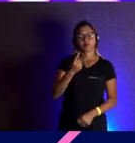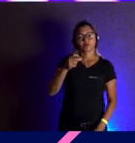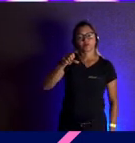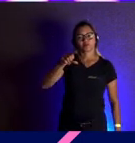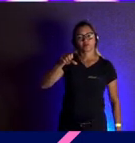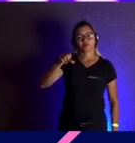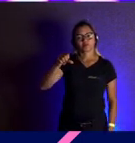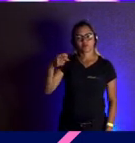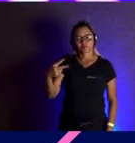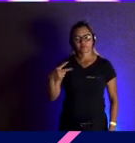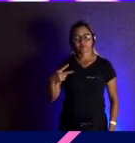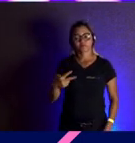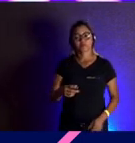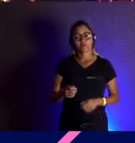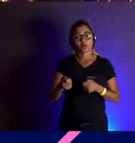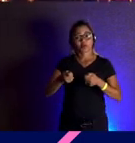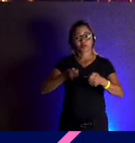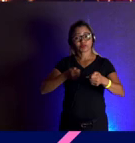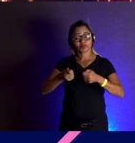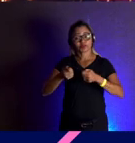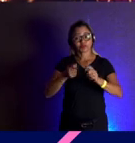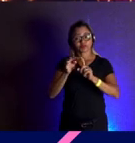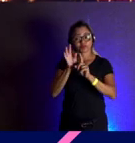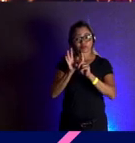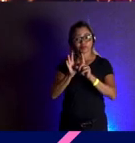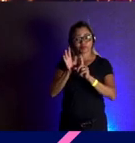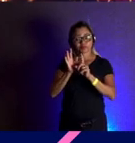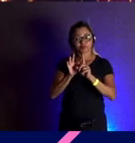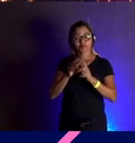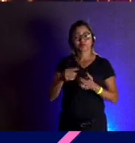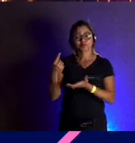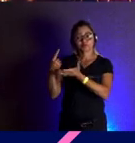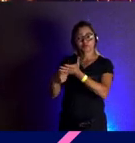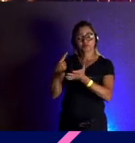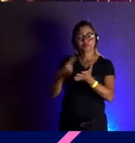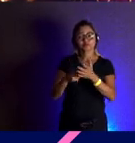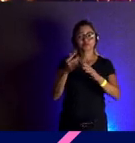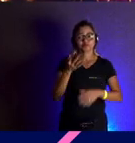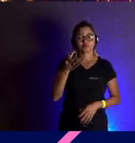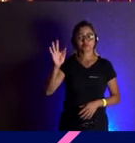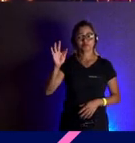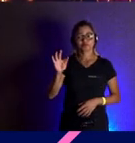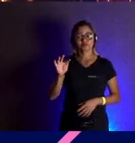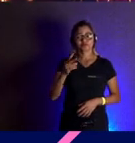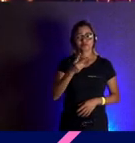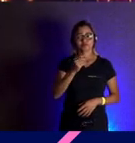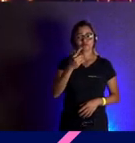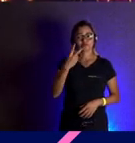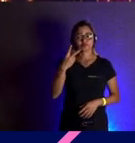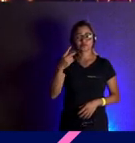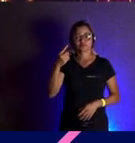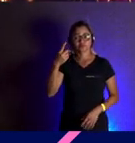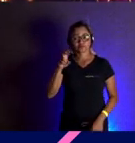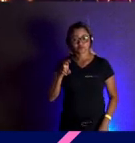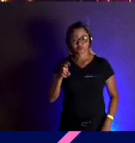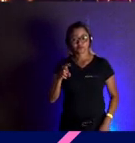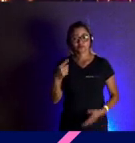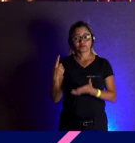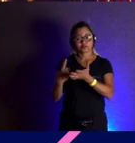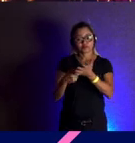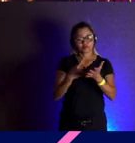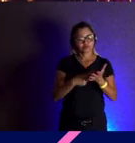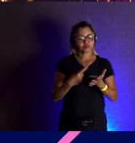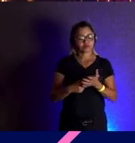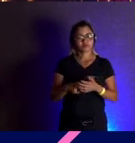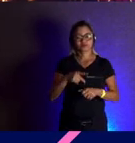para acontecer o aquecimento global e um acordo de Paris em 2015. Uma perspectiva de colocar